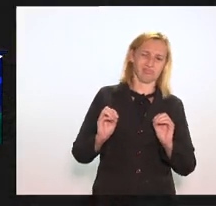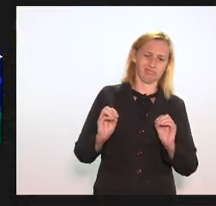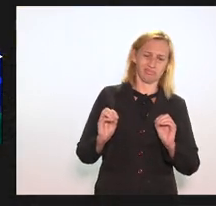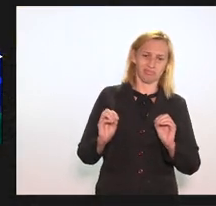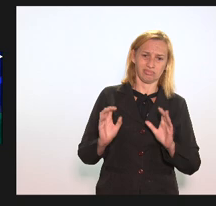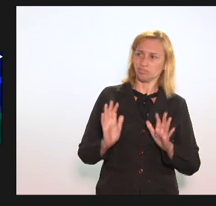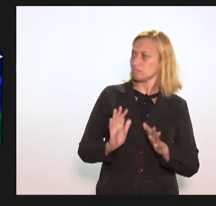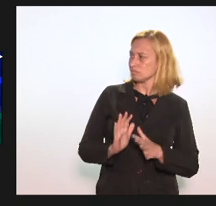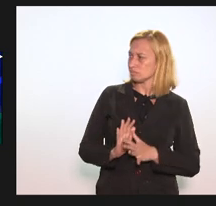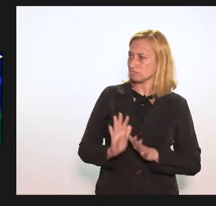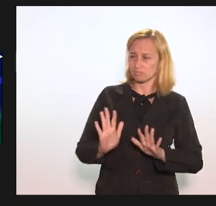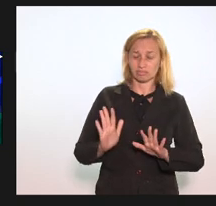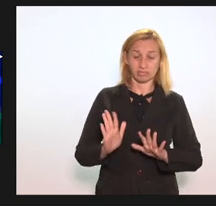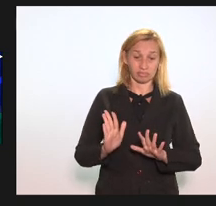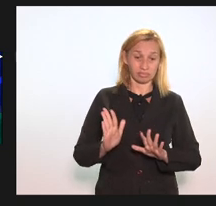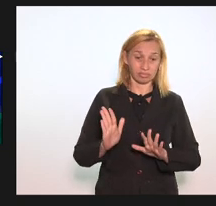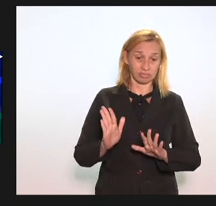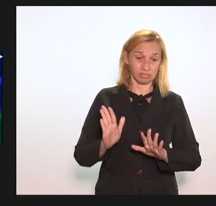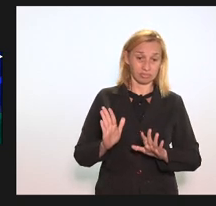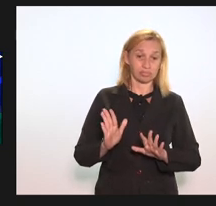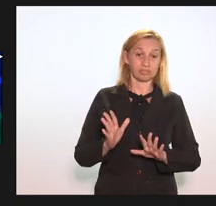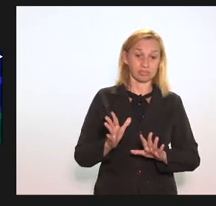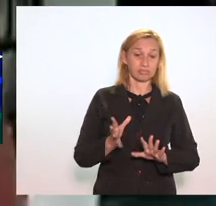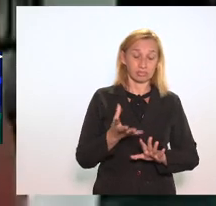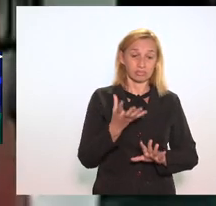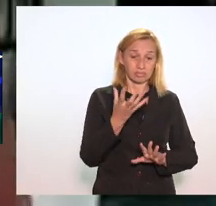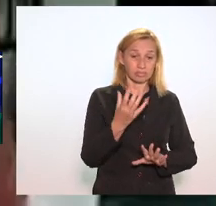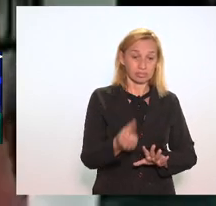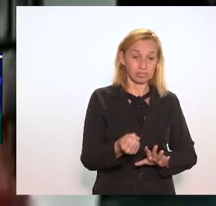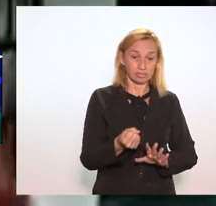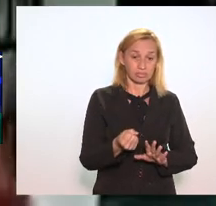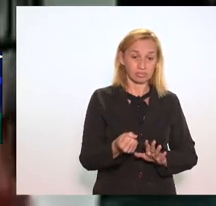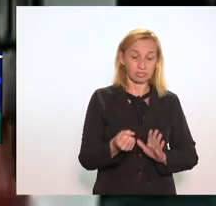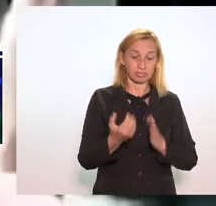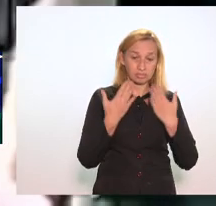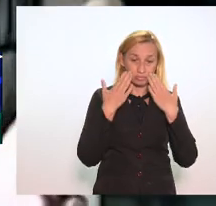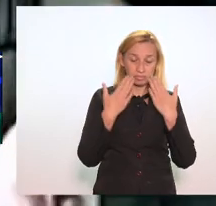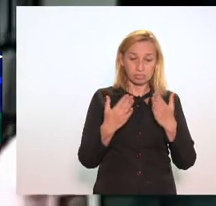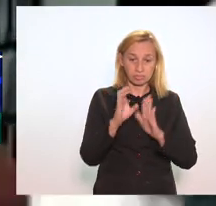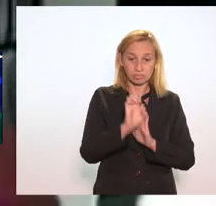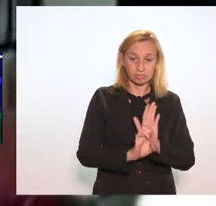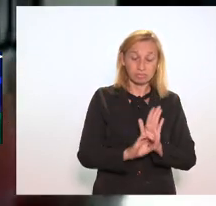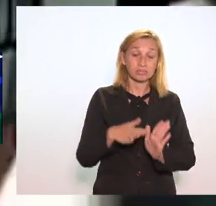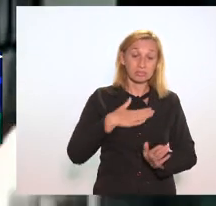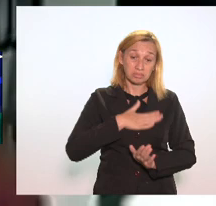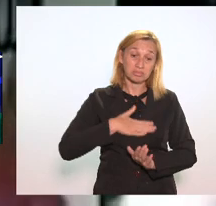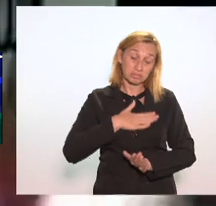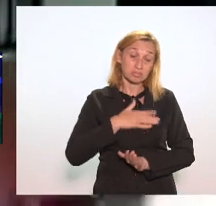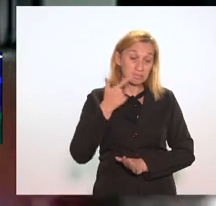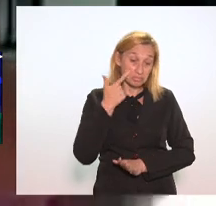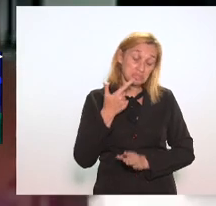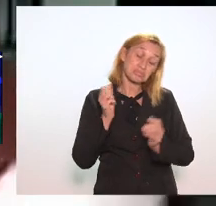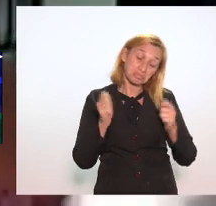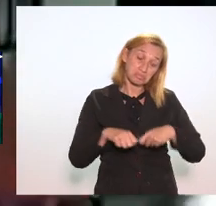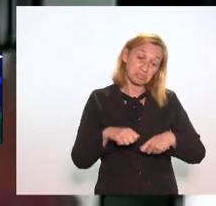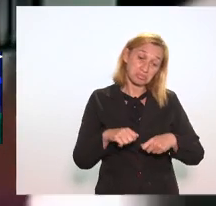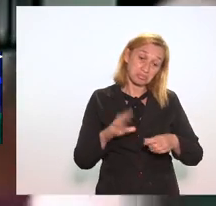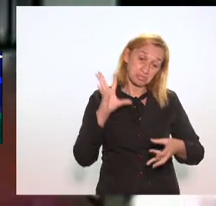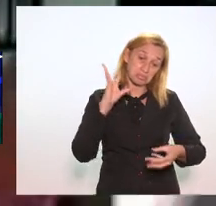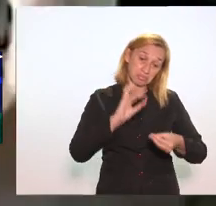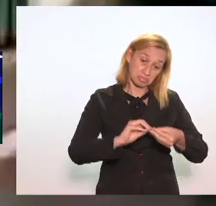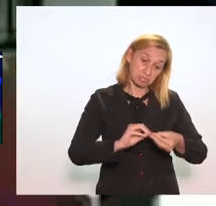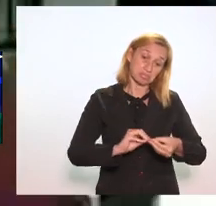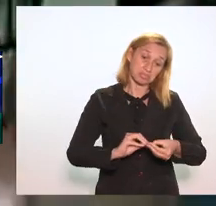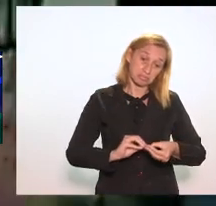já é favorável nós apresentamos uma Emenda eu gostaria até de ver a possibilidade de